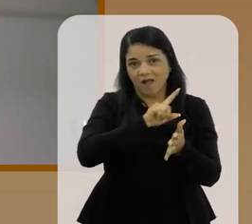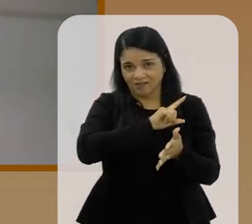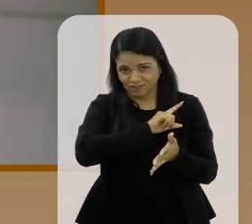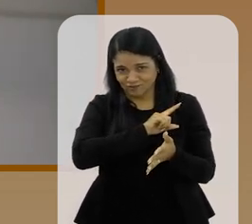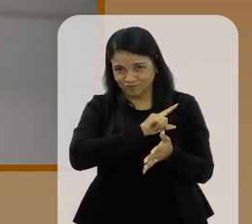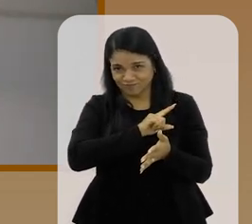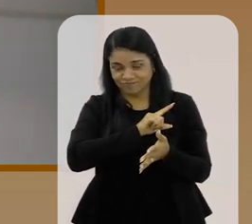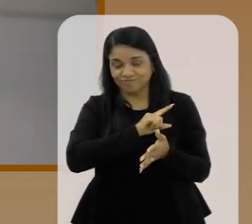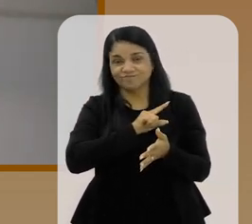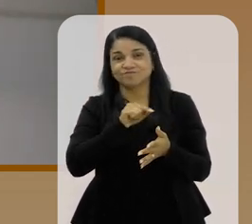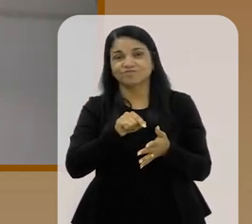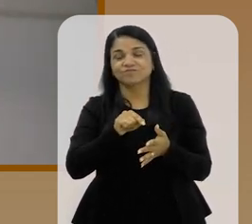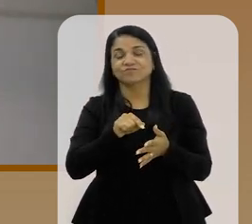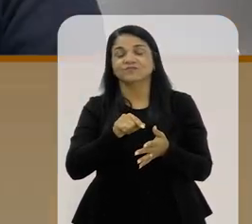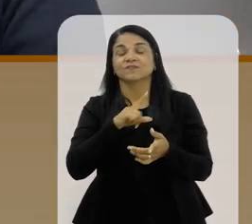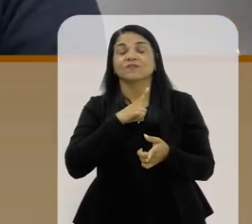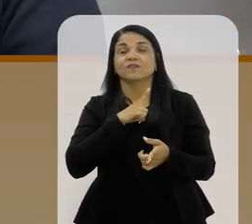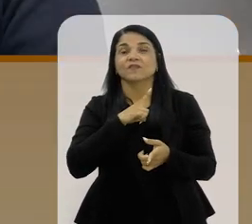iniciais.